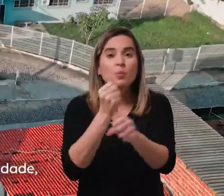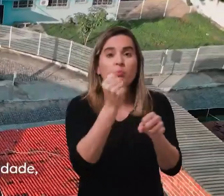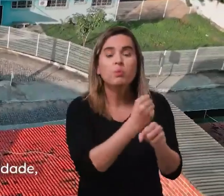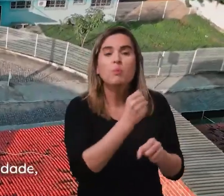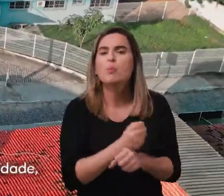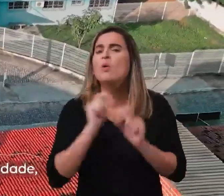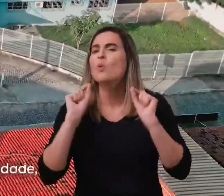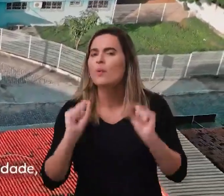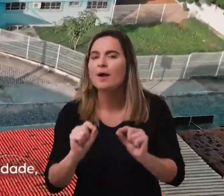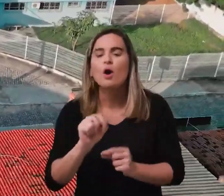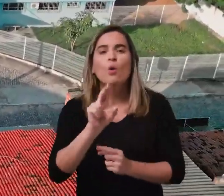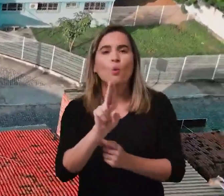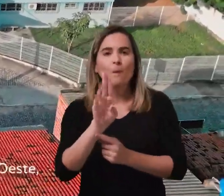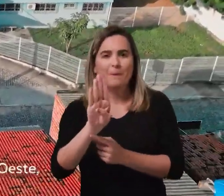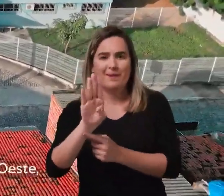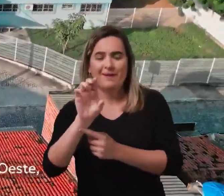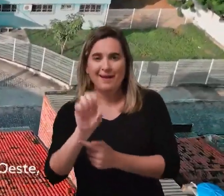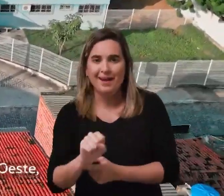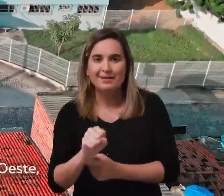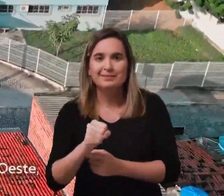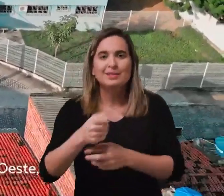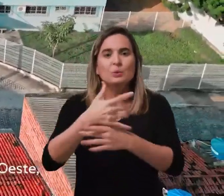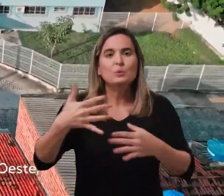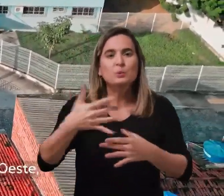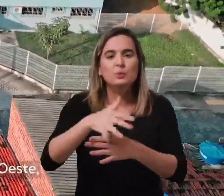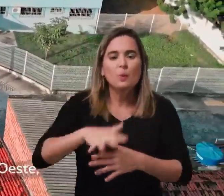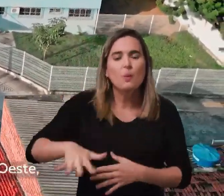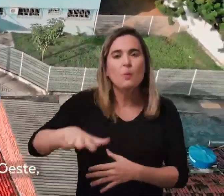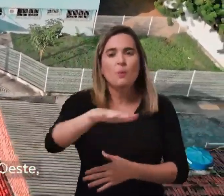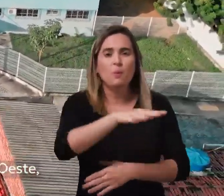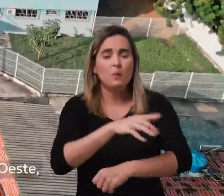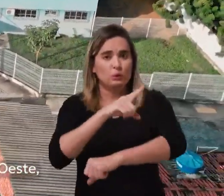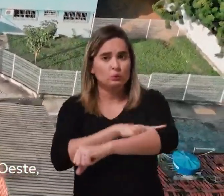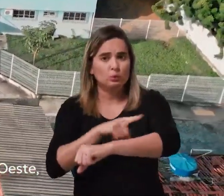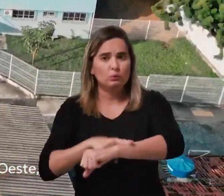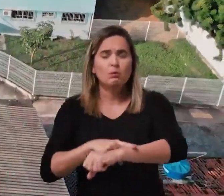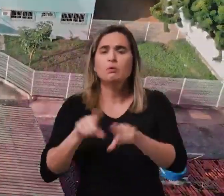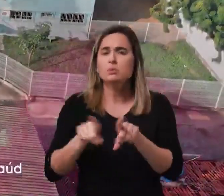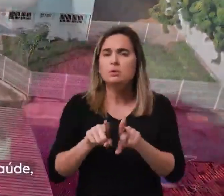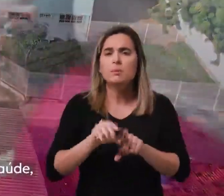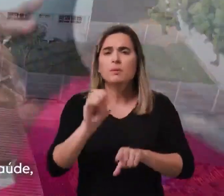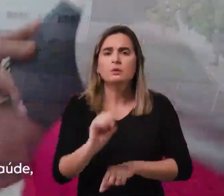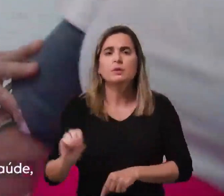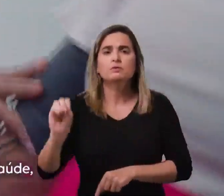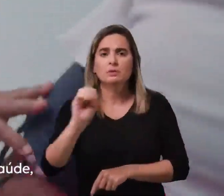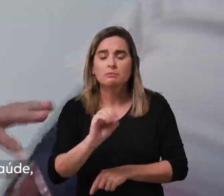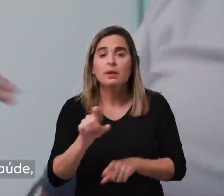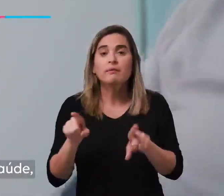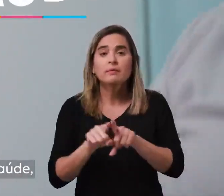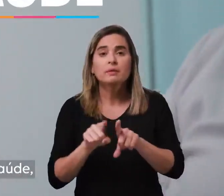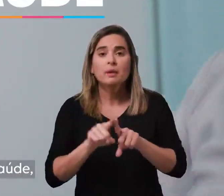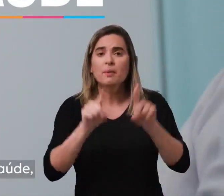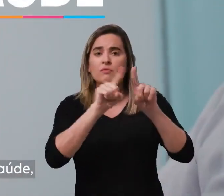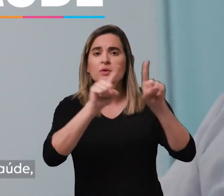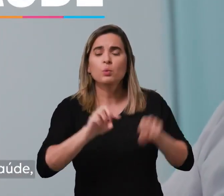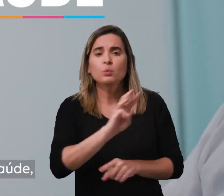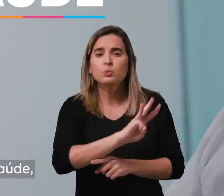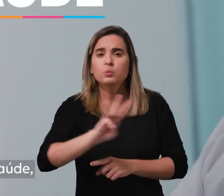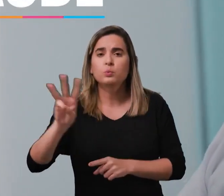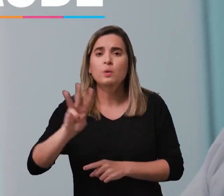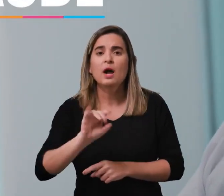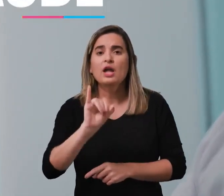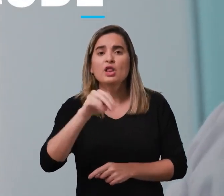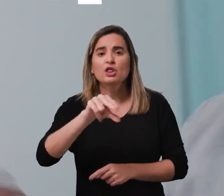4 regiões da cidade, principalmente nas zonas norte e oeste, e implantar a plataforma Inova